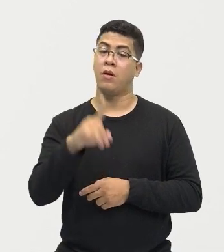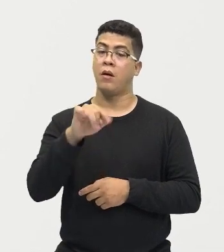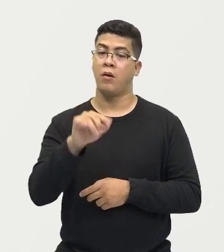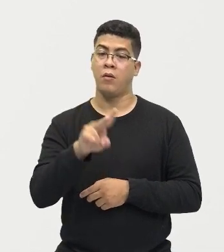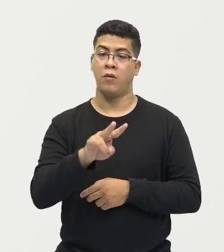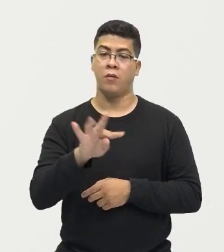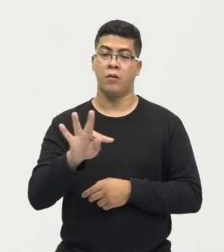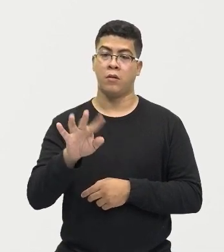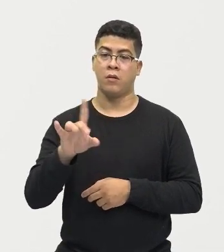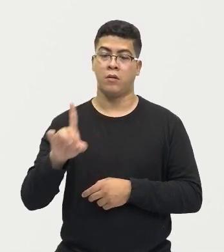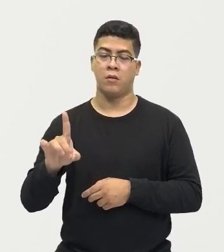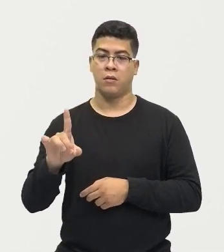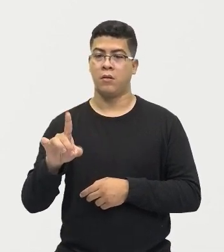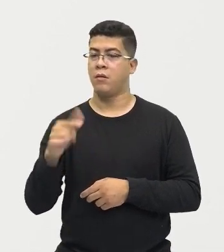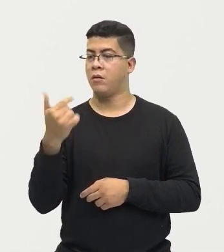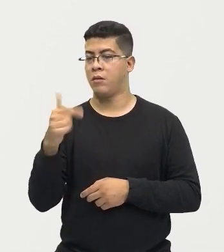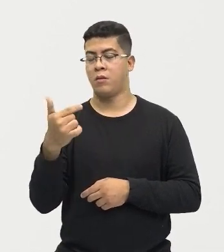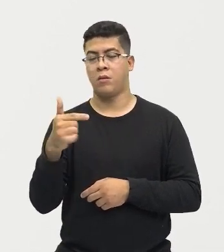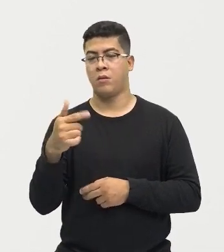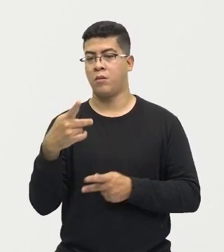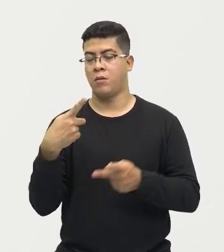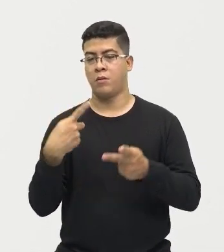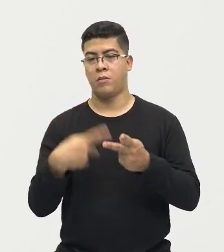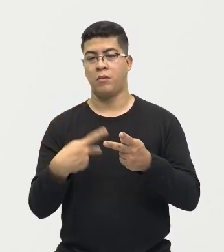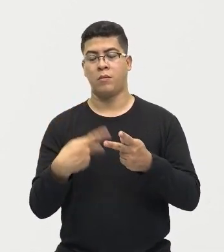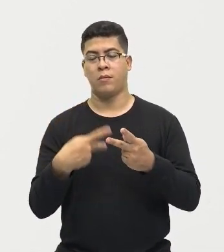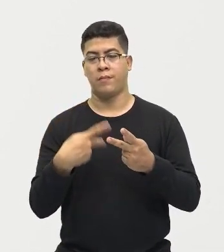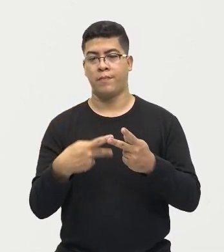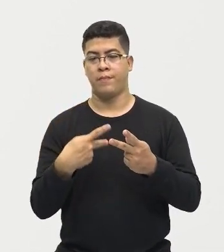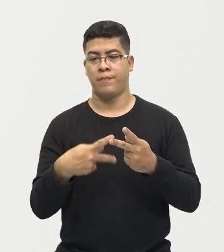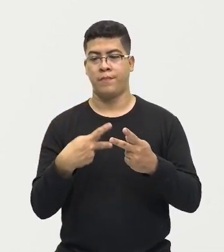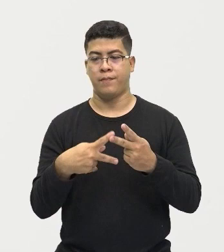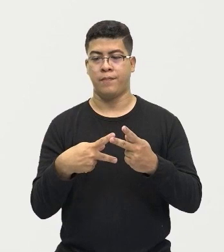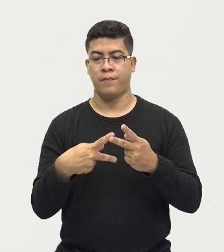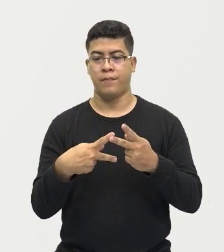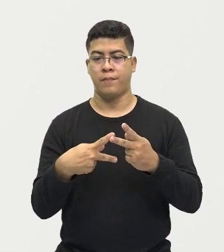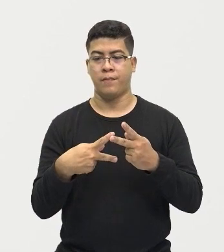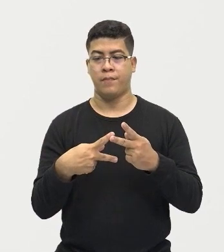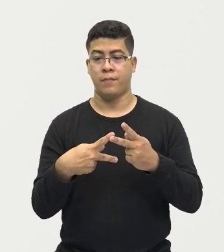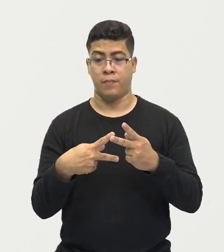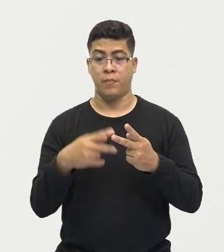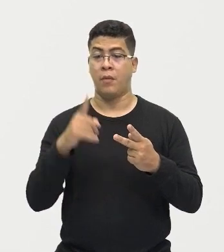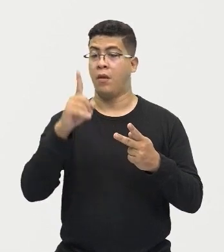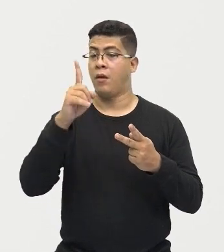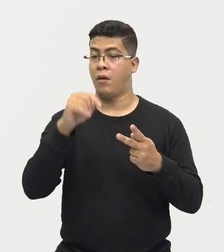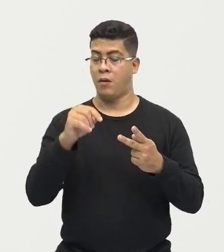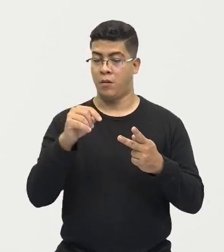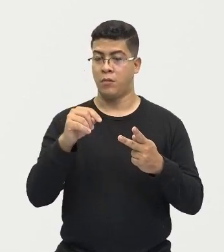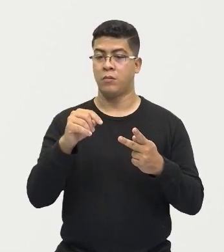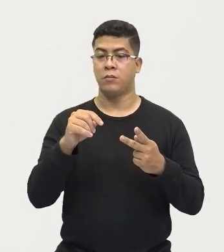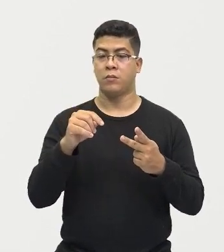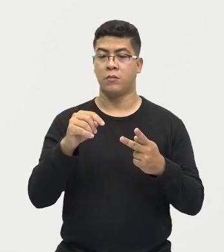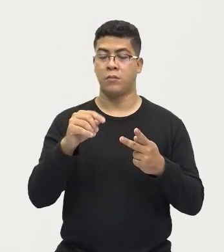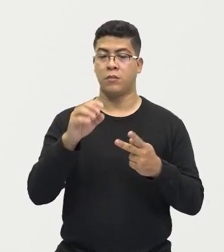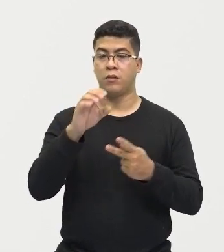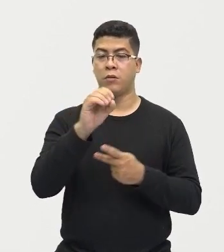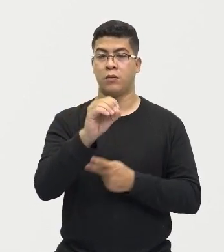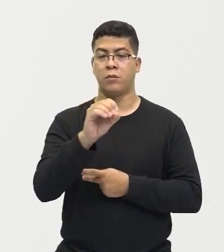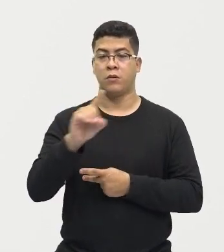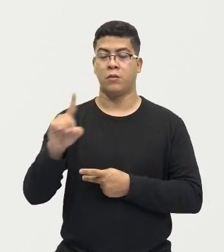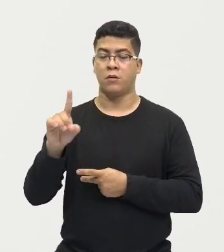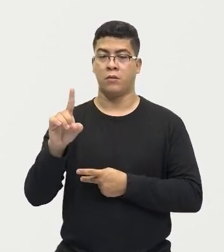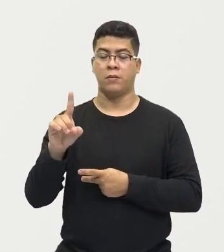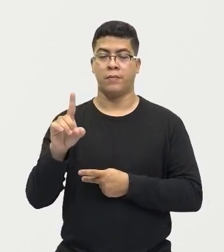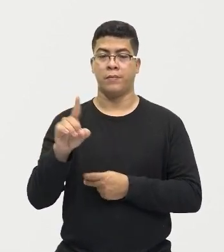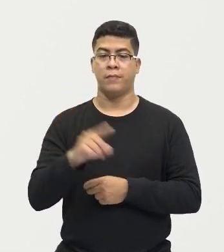tem preposição aqui, ó. Não tem preposição. Então, objeto direto. Ela vai